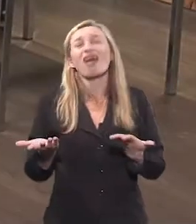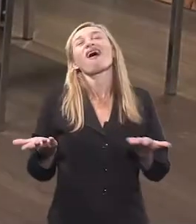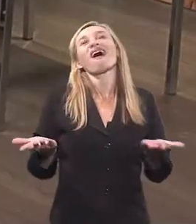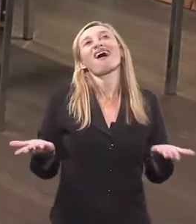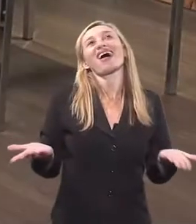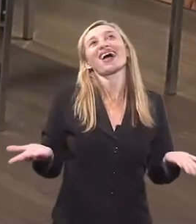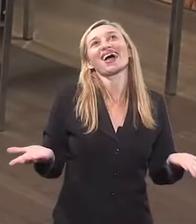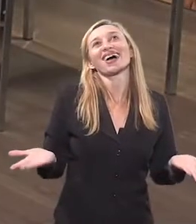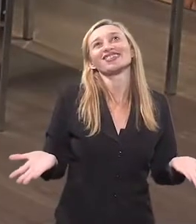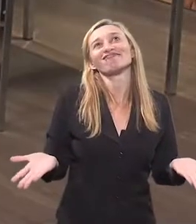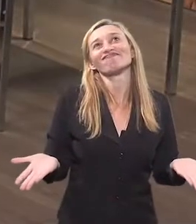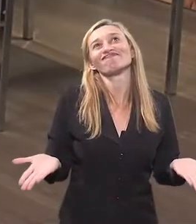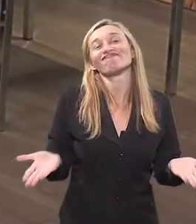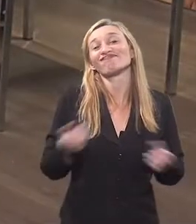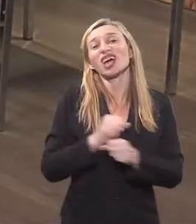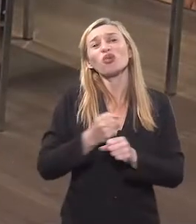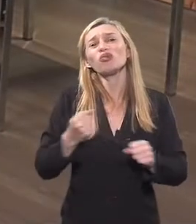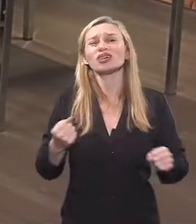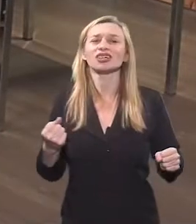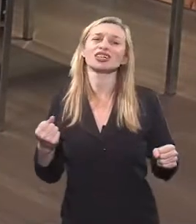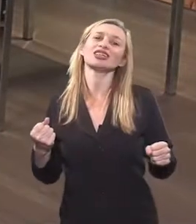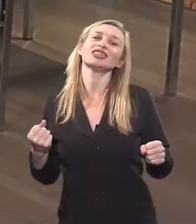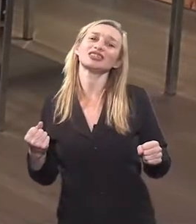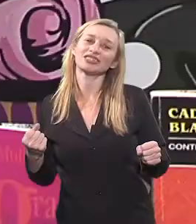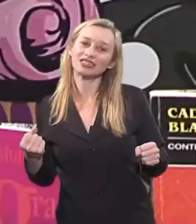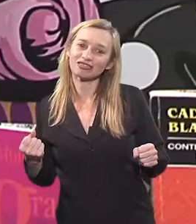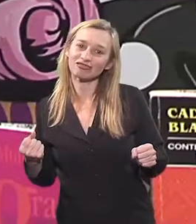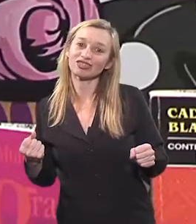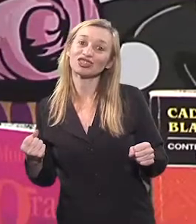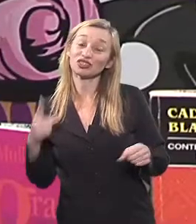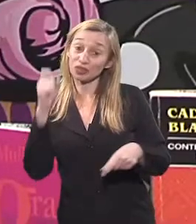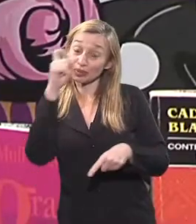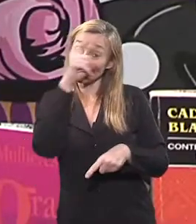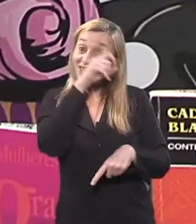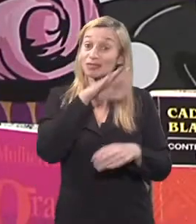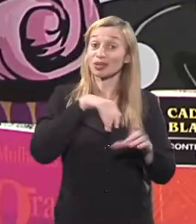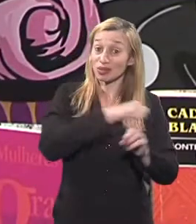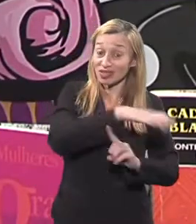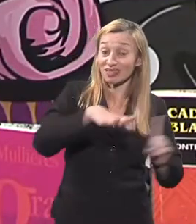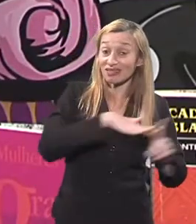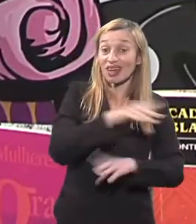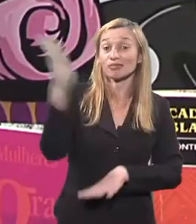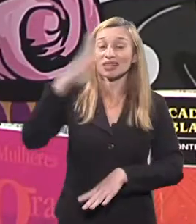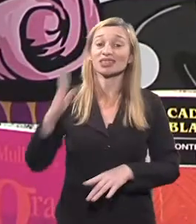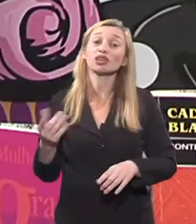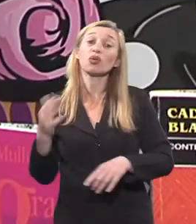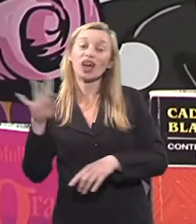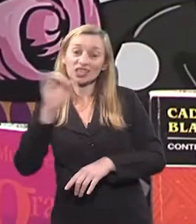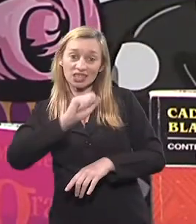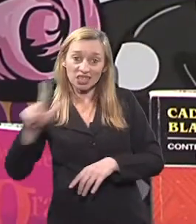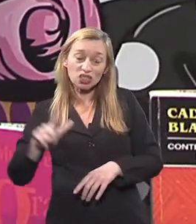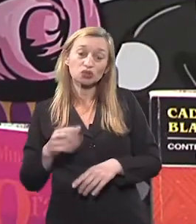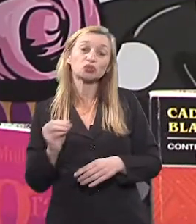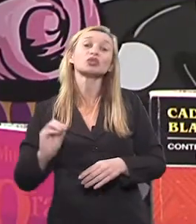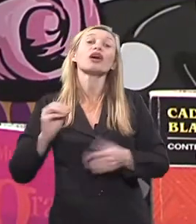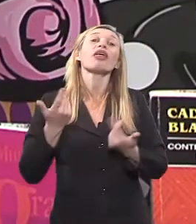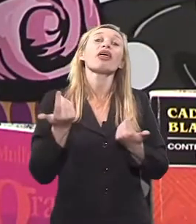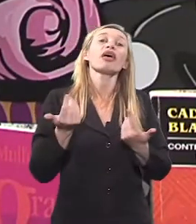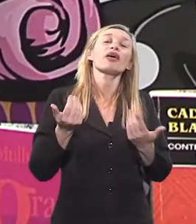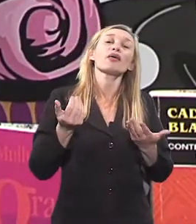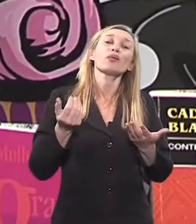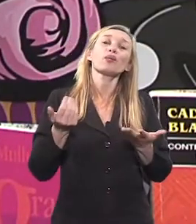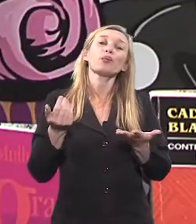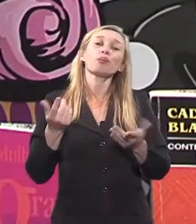Isso incomoda muito, né? Porque esse é o grande calcanhar de Aquiles da sociedade brasileira. Na verdade, o racismo é o nosso